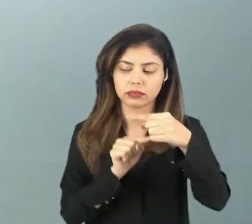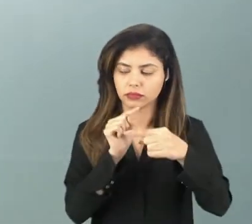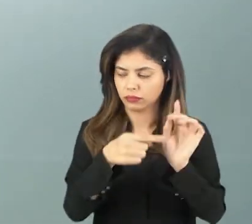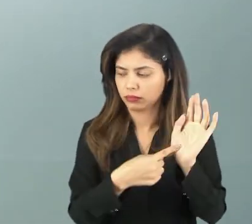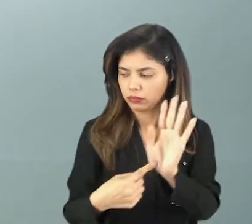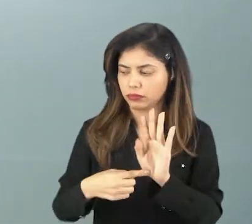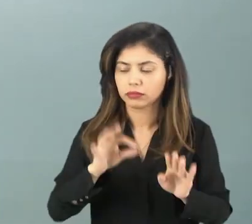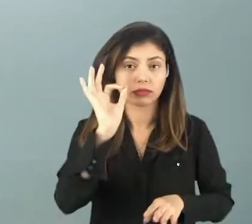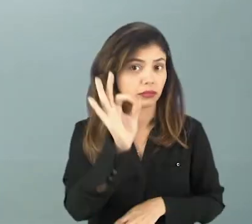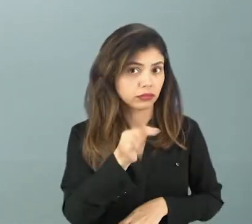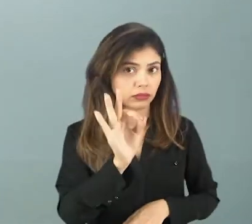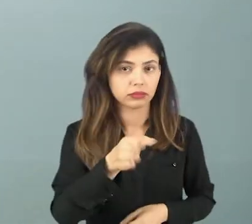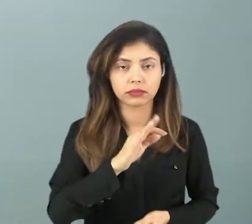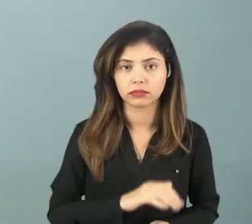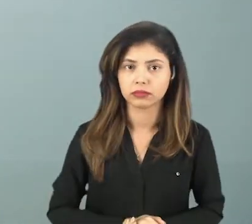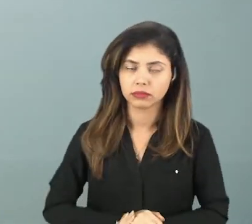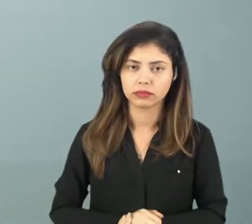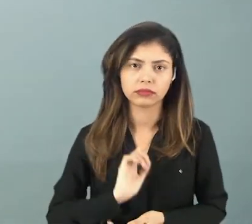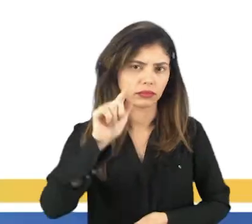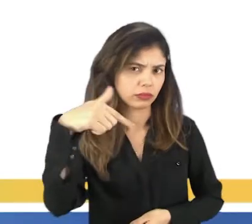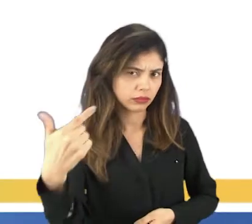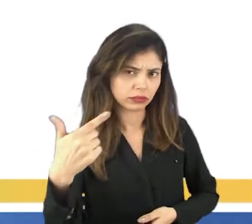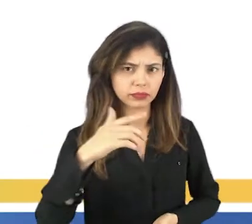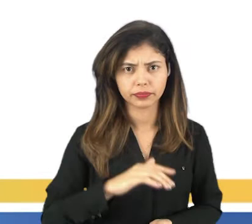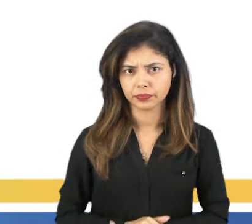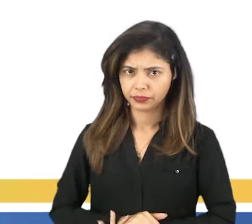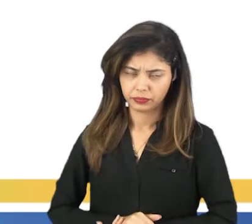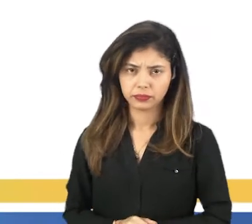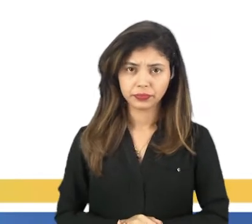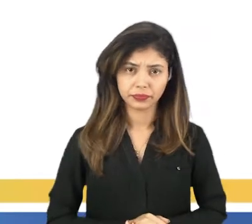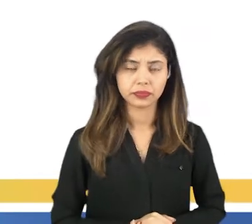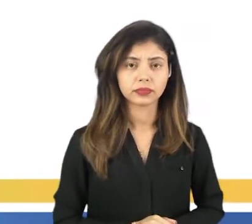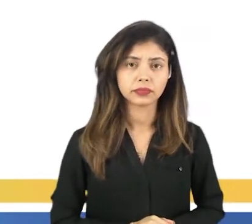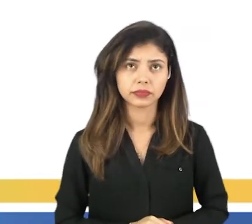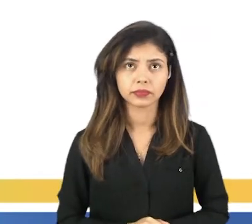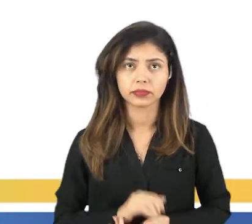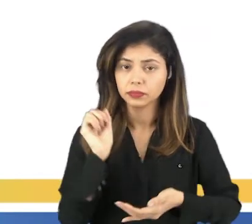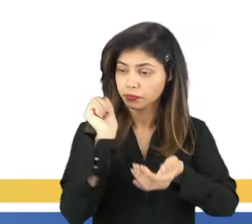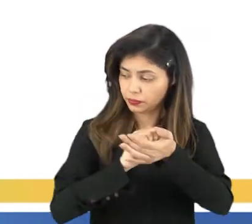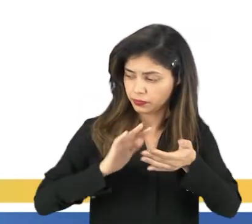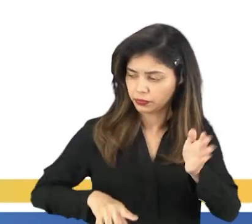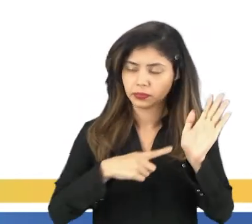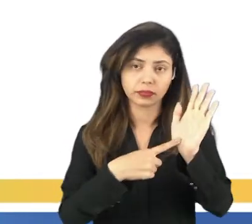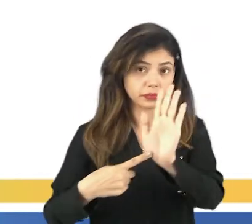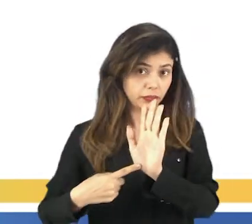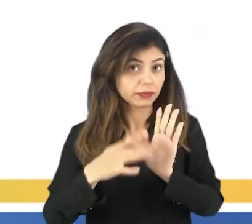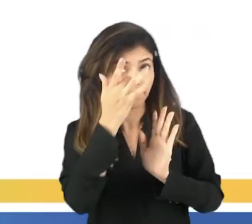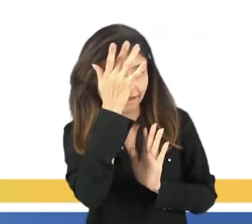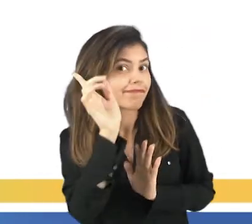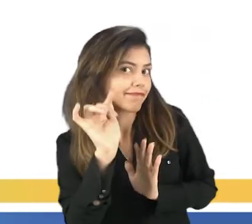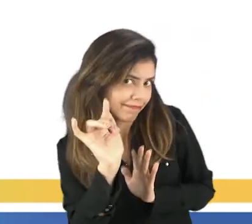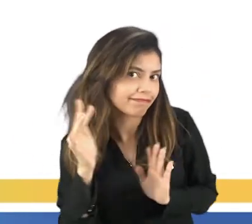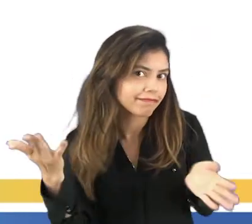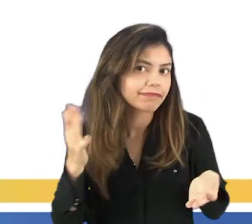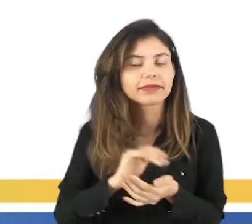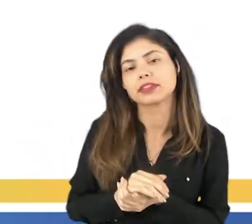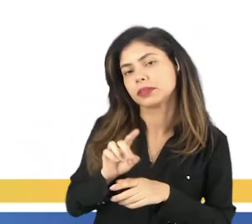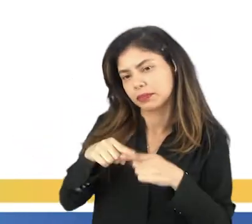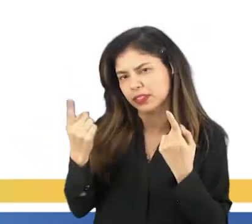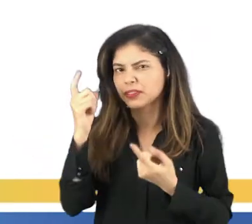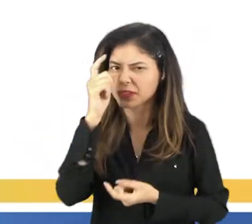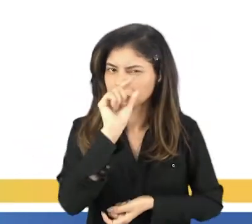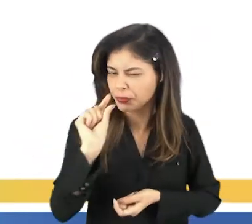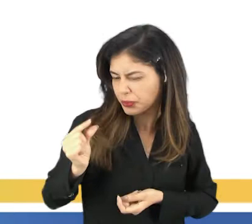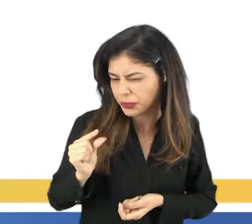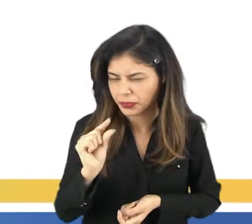dividir, certinho? Vamos para a próxima? A atividade parecia fácil, né? Mas complicou um